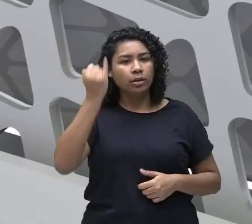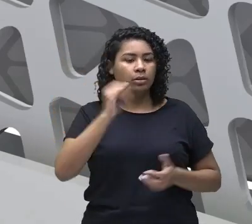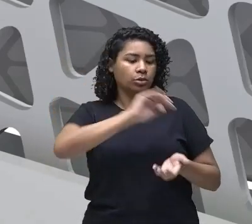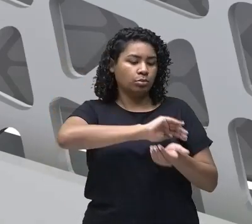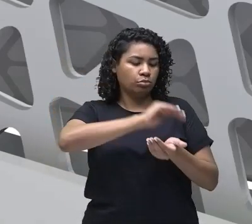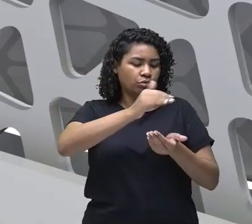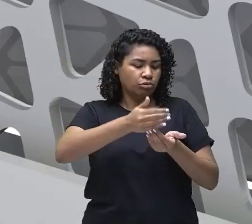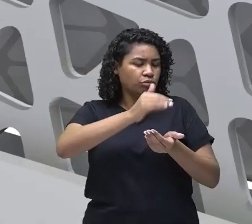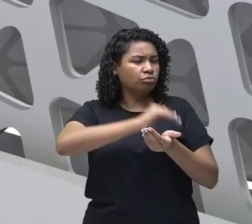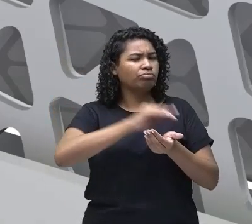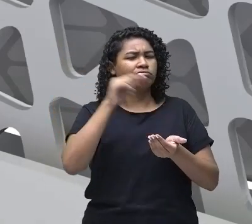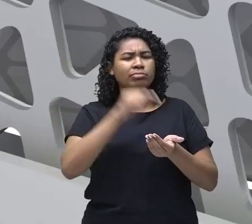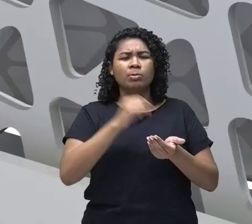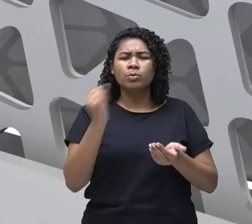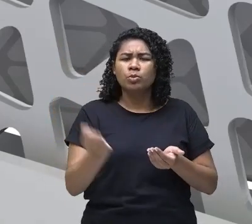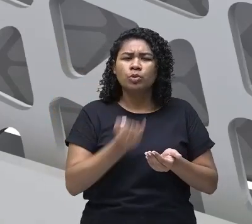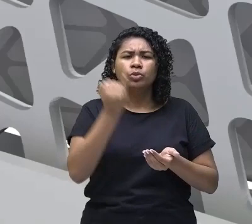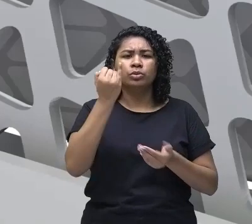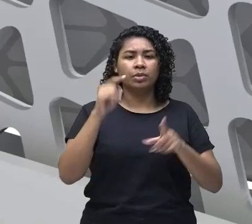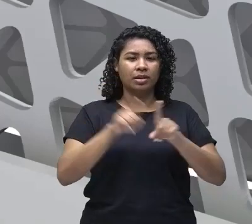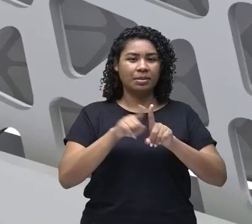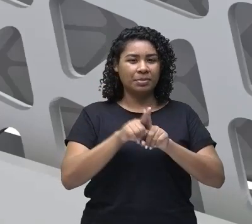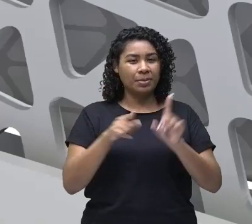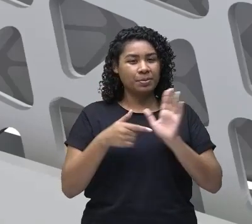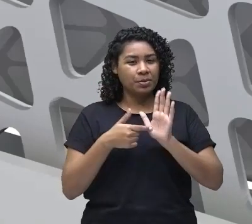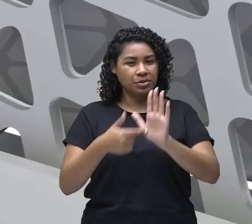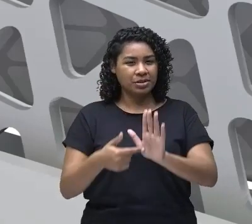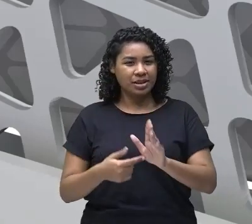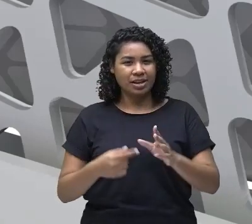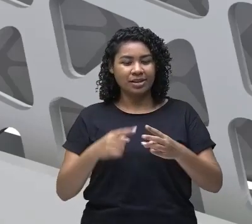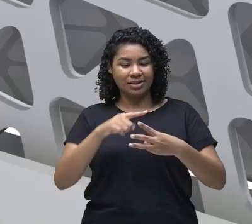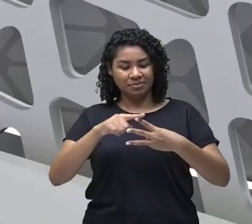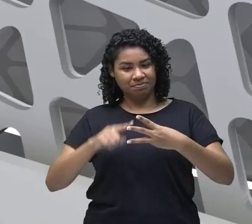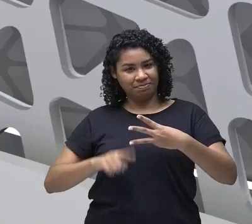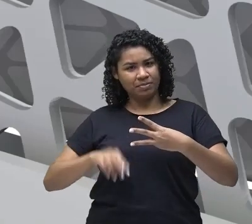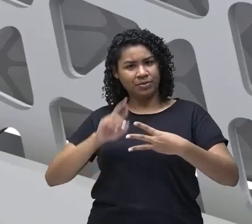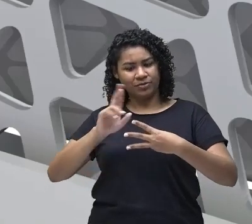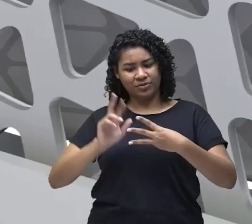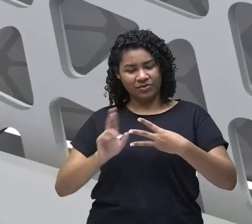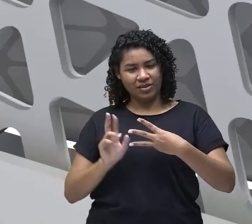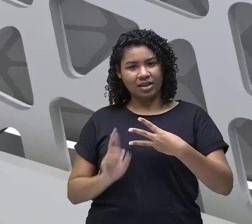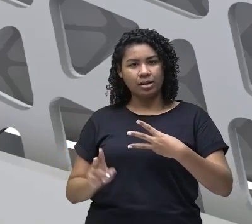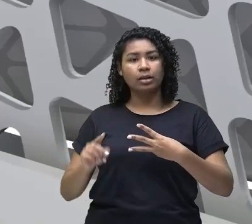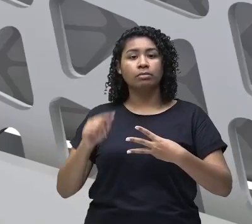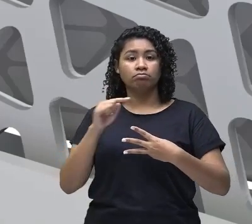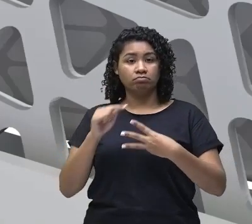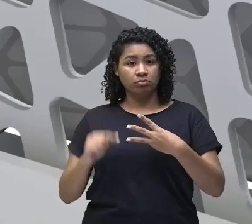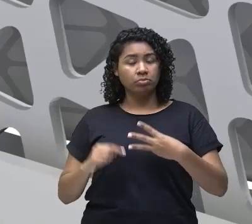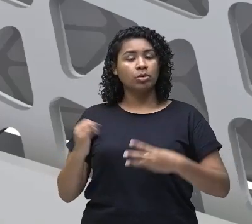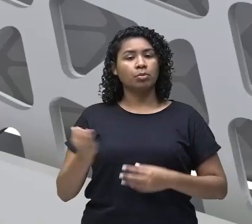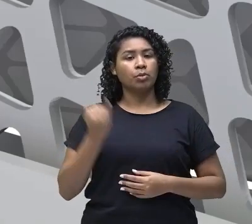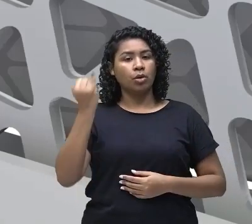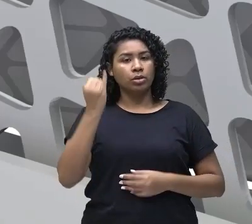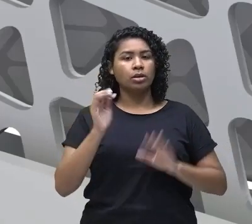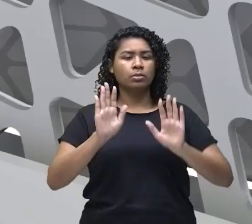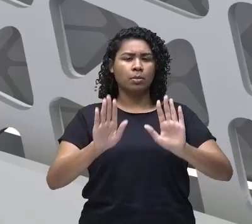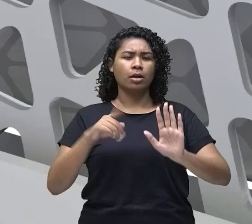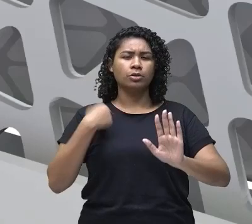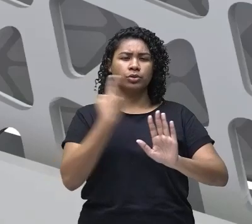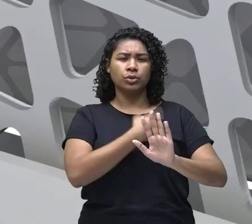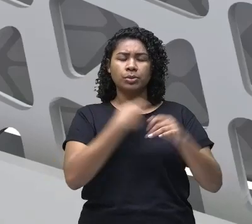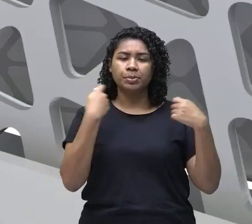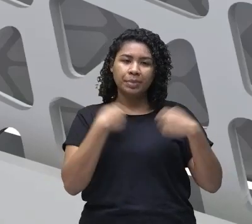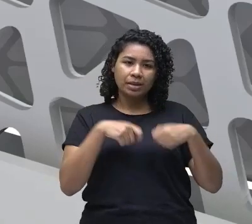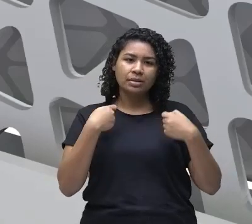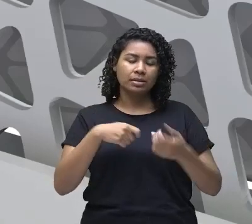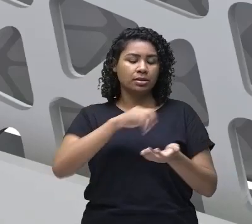ozônio, qual é a diferenciação dos raios ultravioletas, que eles são importantes, mas que nós precisamos da camada